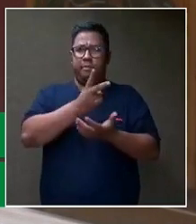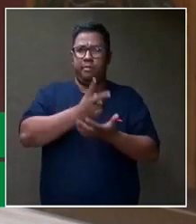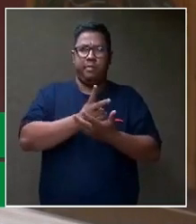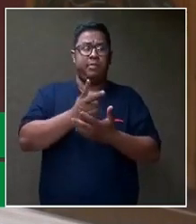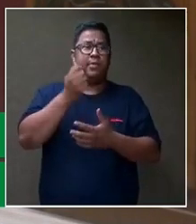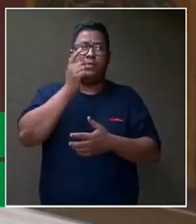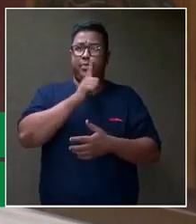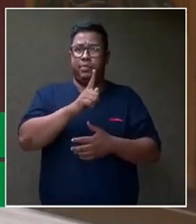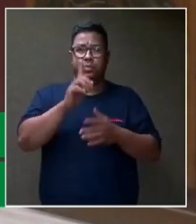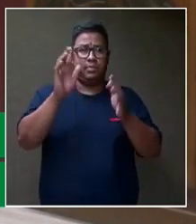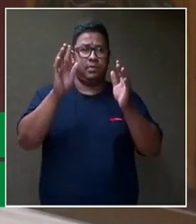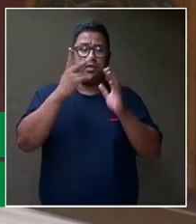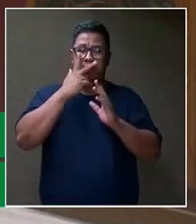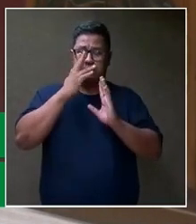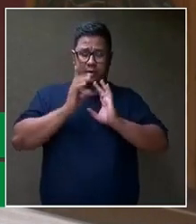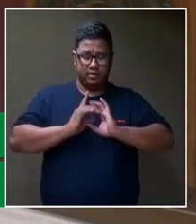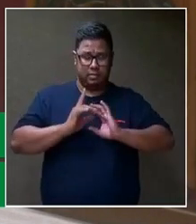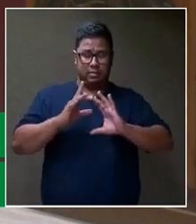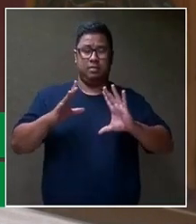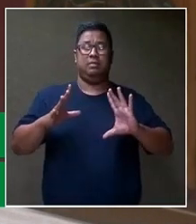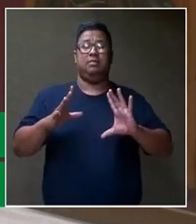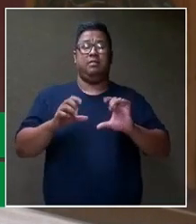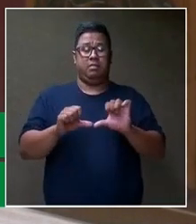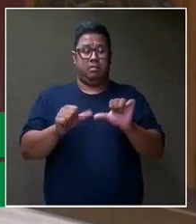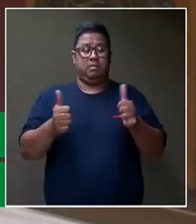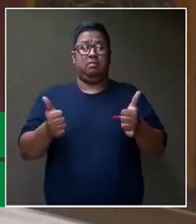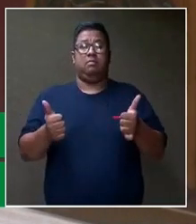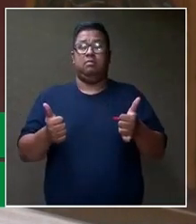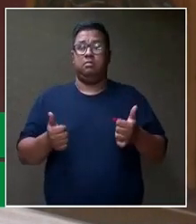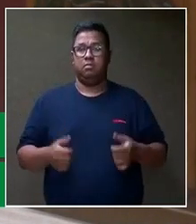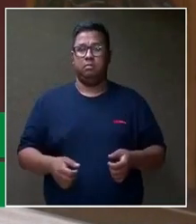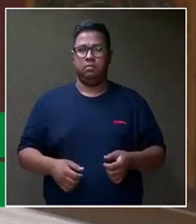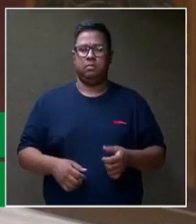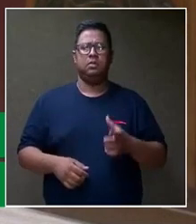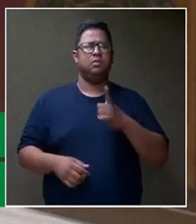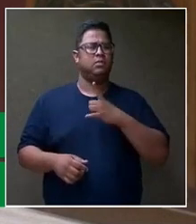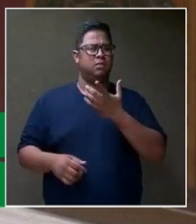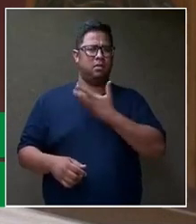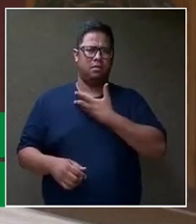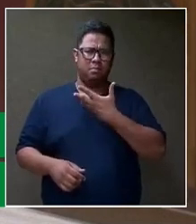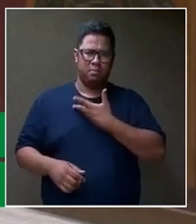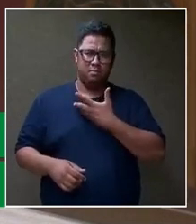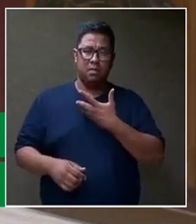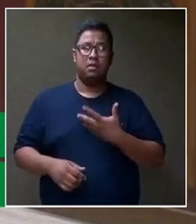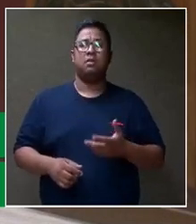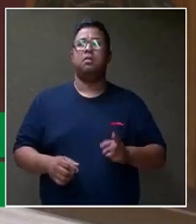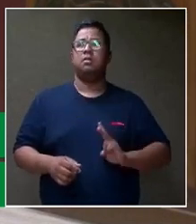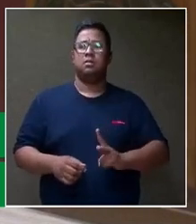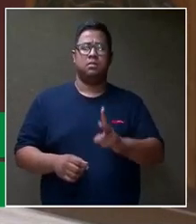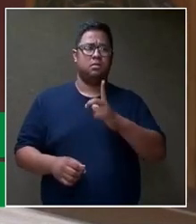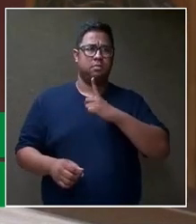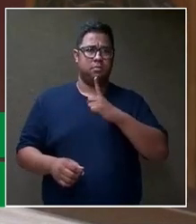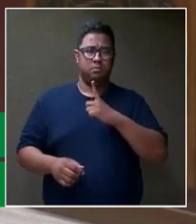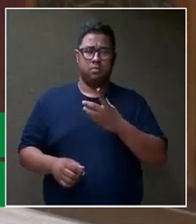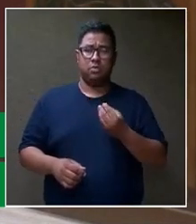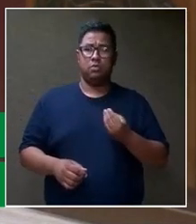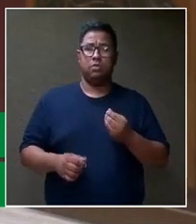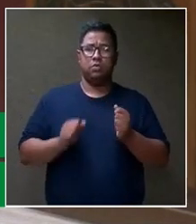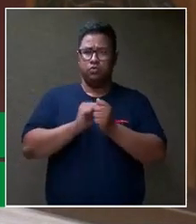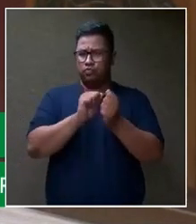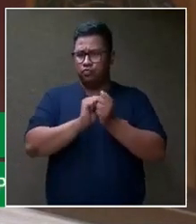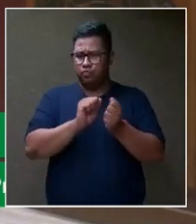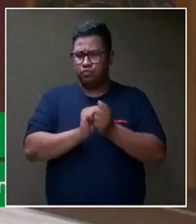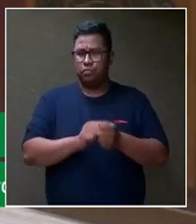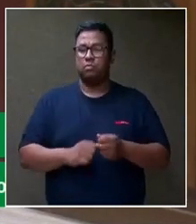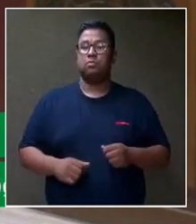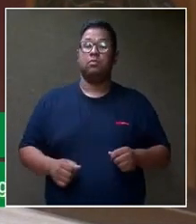não conseguia se libertar. Ela tinha amizades, sair. Ela tinha amigas que ela saía. A Emily era sempre foi muito querida. E o Cássio estava sempre junto? Acho,